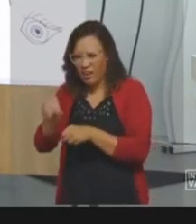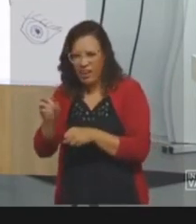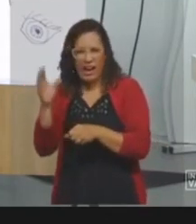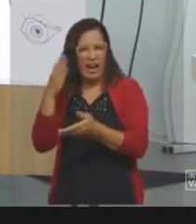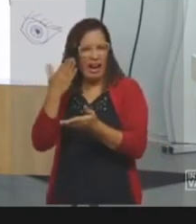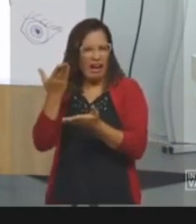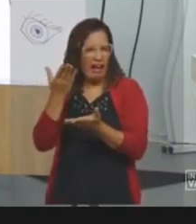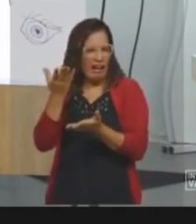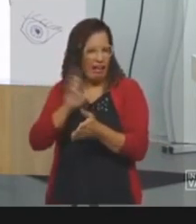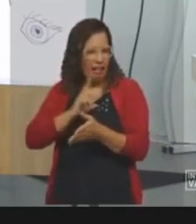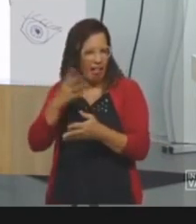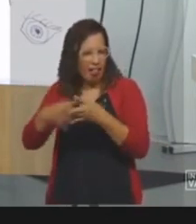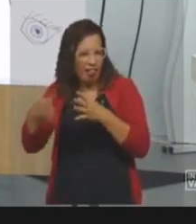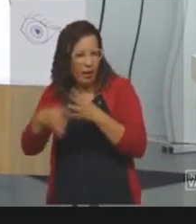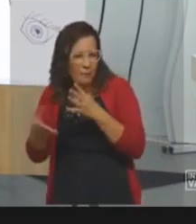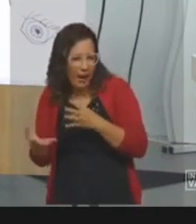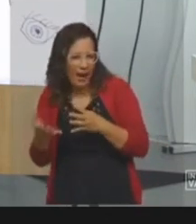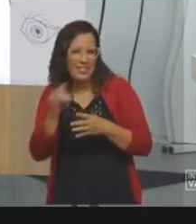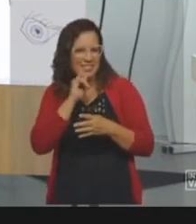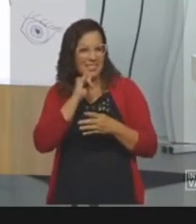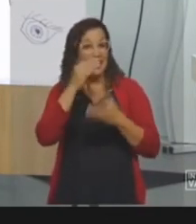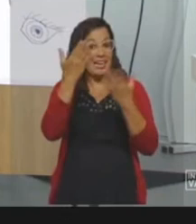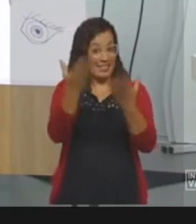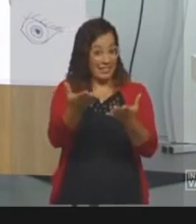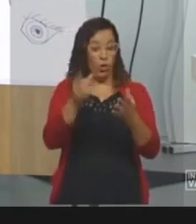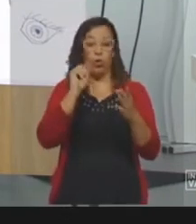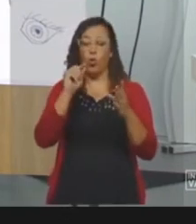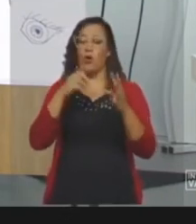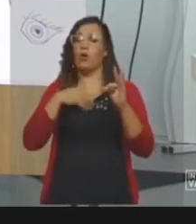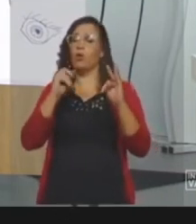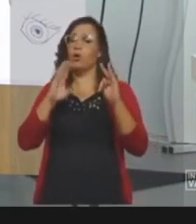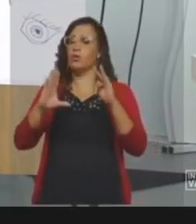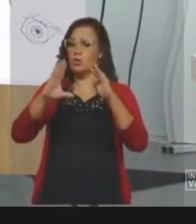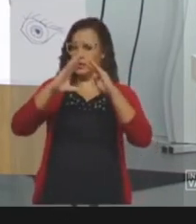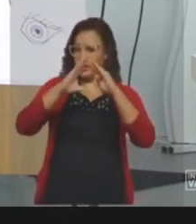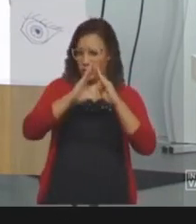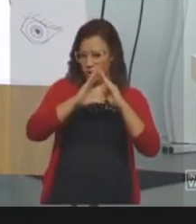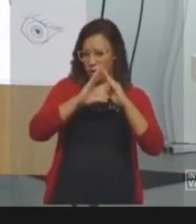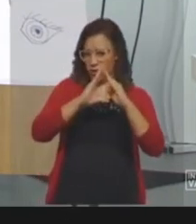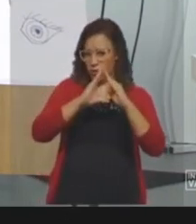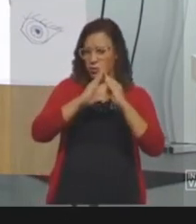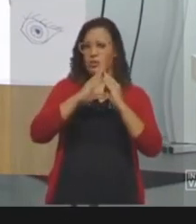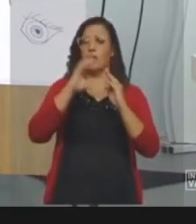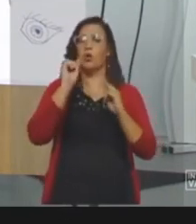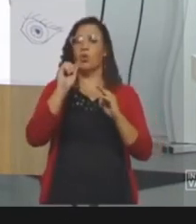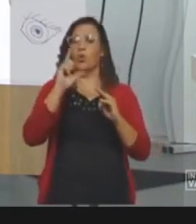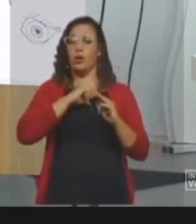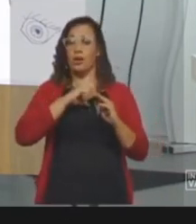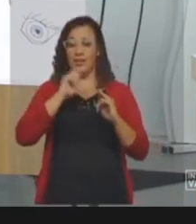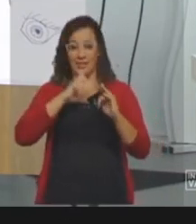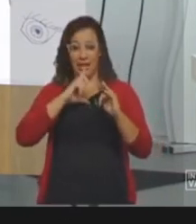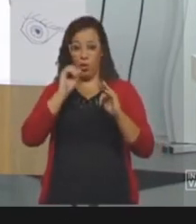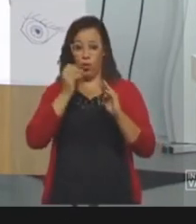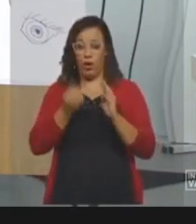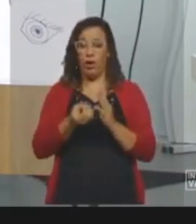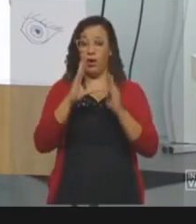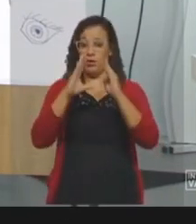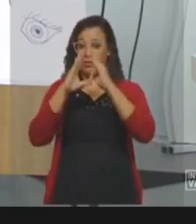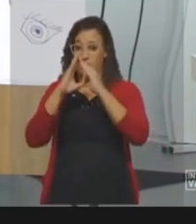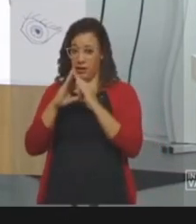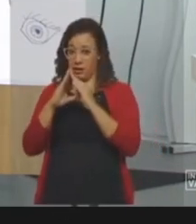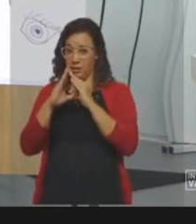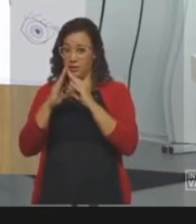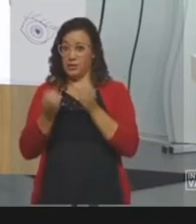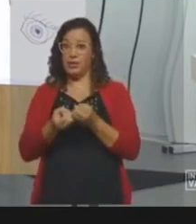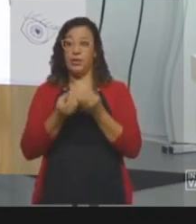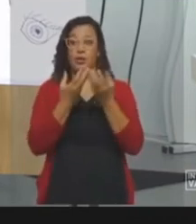essa plantação. Então, os transgênicos são basicamente organismos que receberam genes,